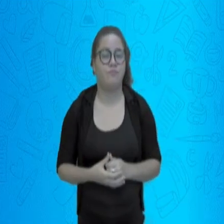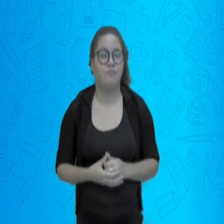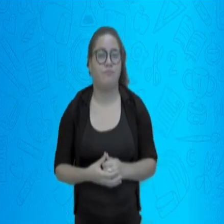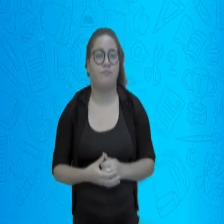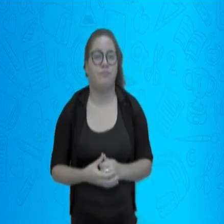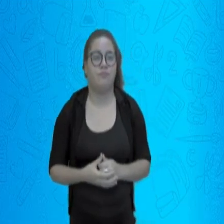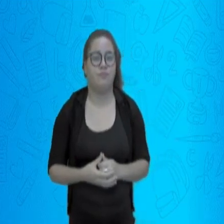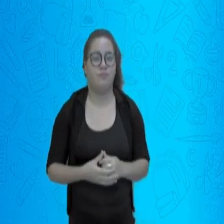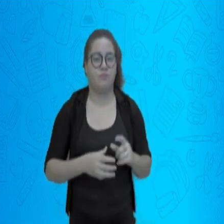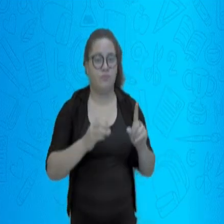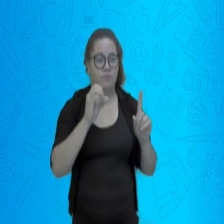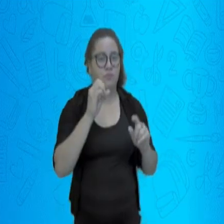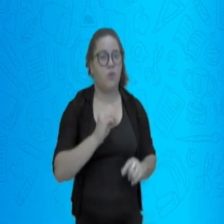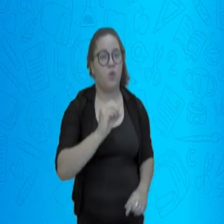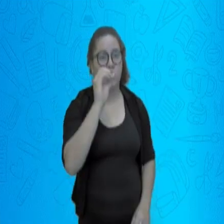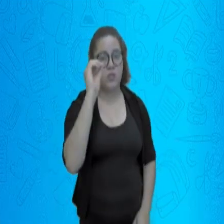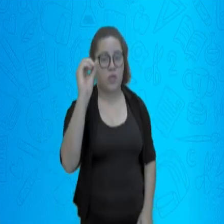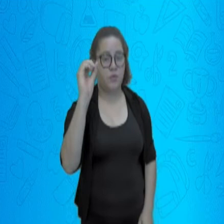o zero.